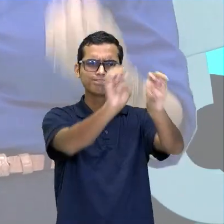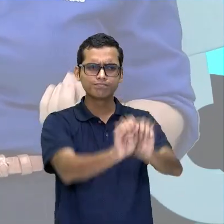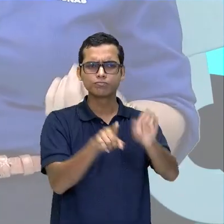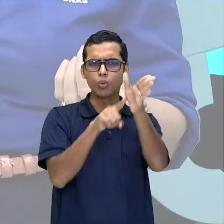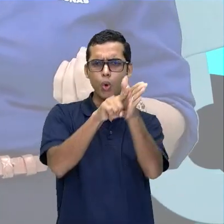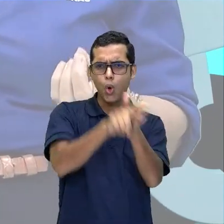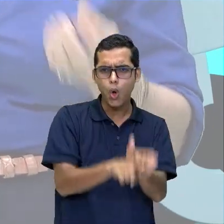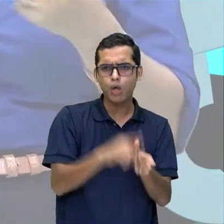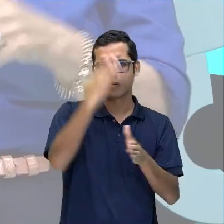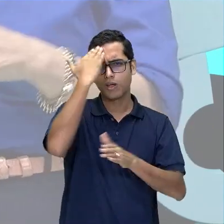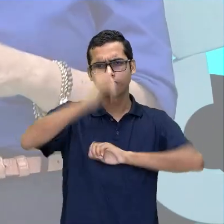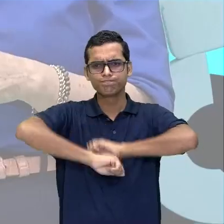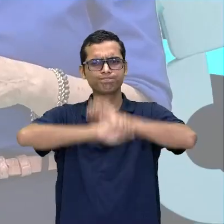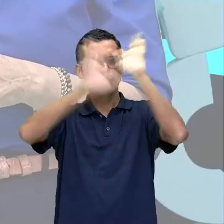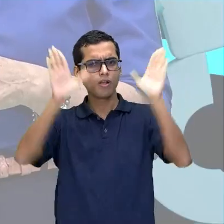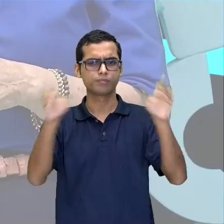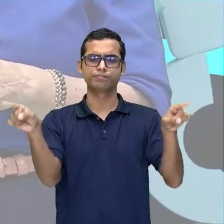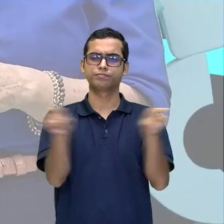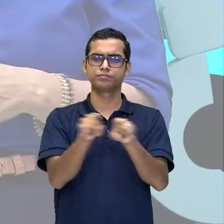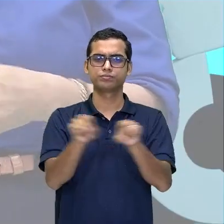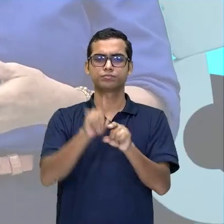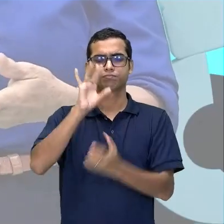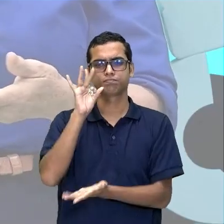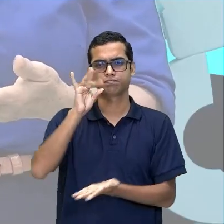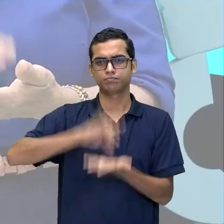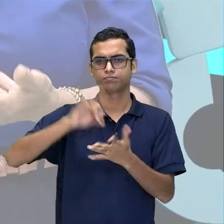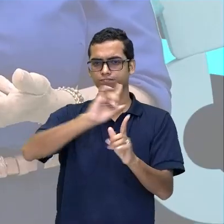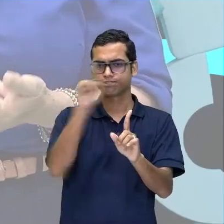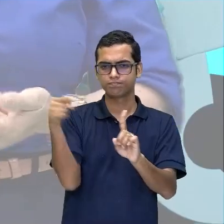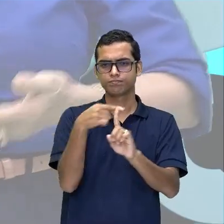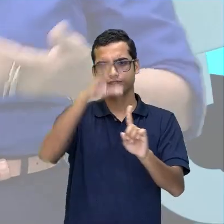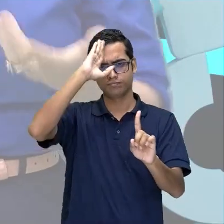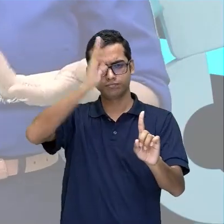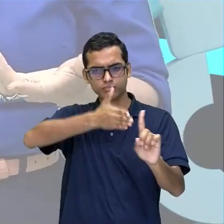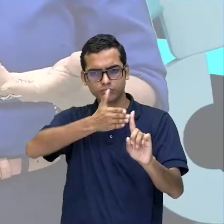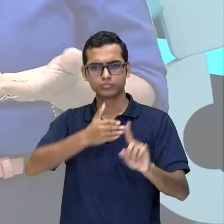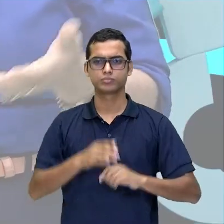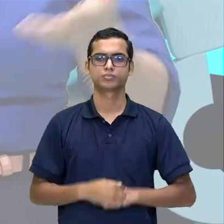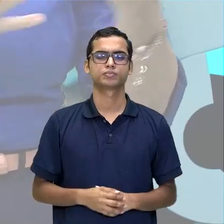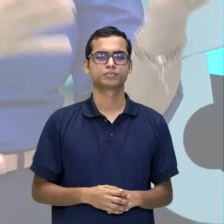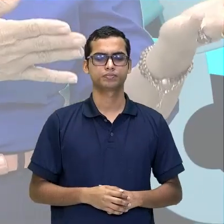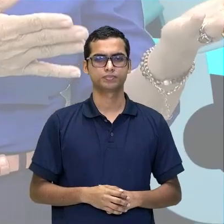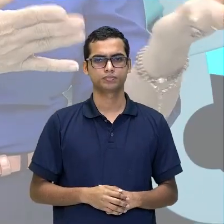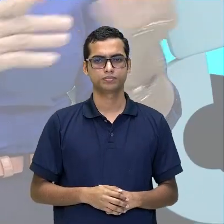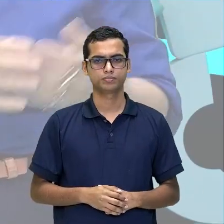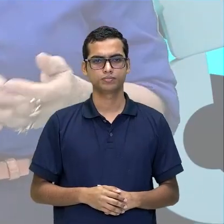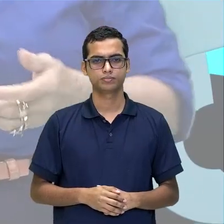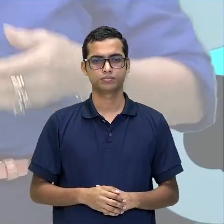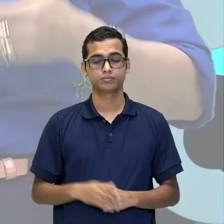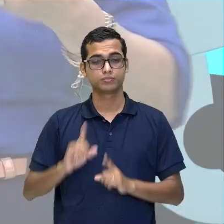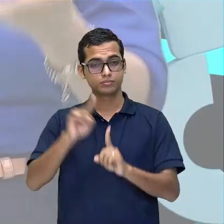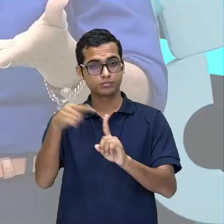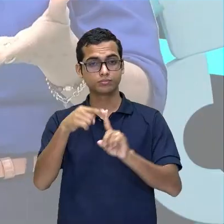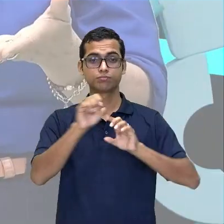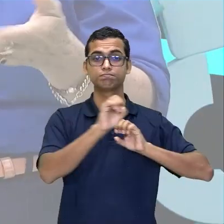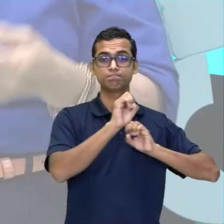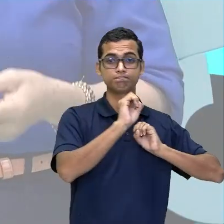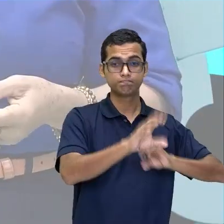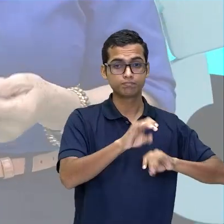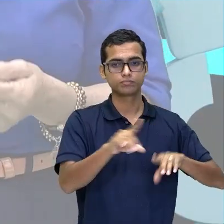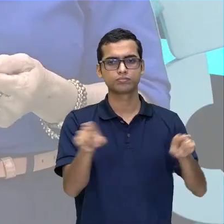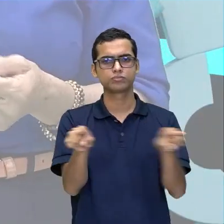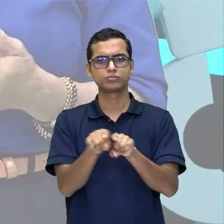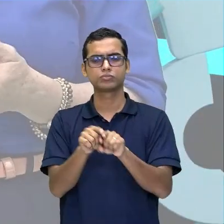navegação clara e intuitiva. Então, o objetivo, ele pode ser educar,